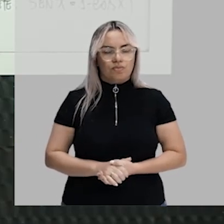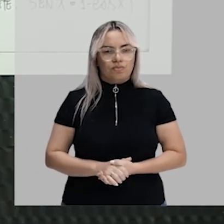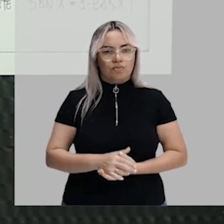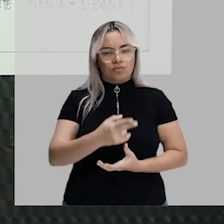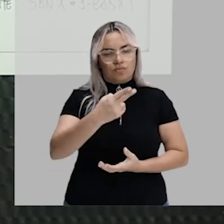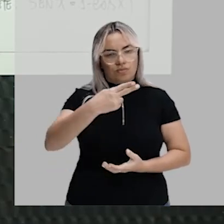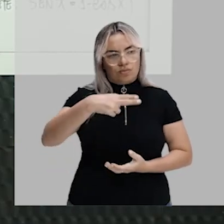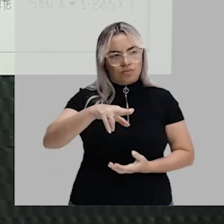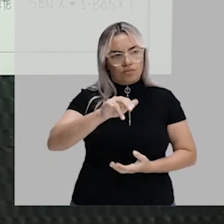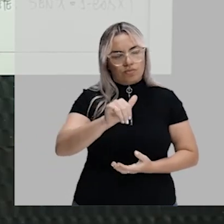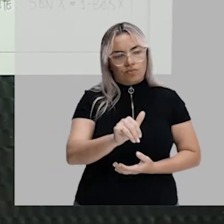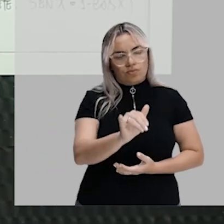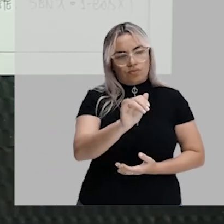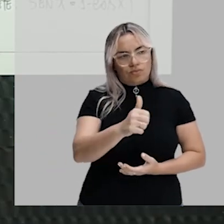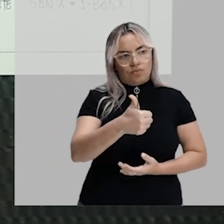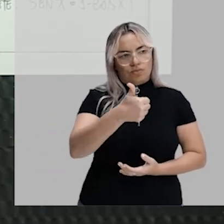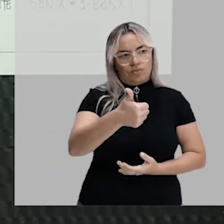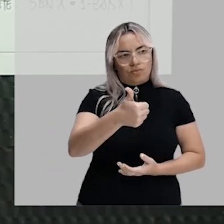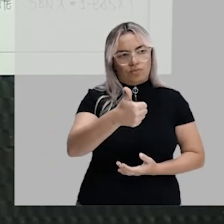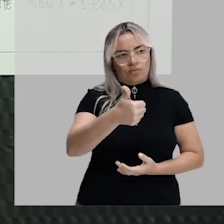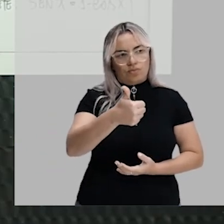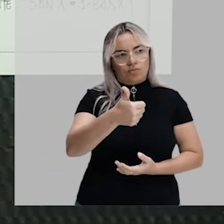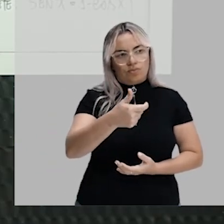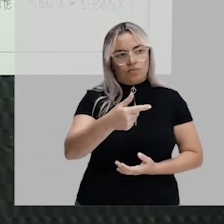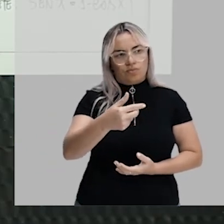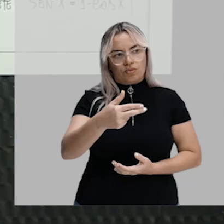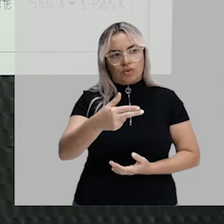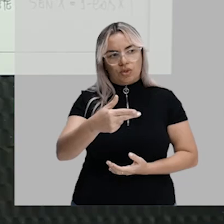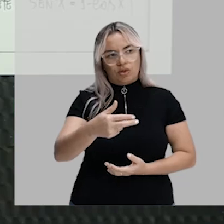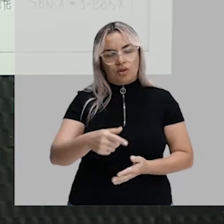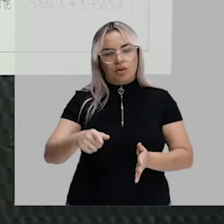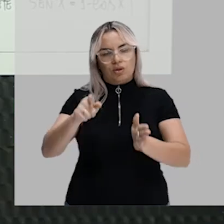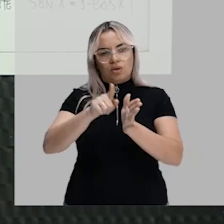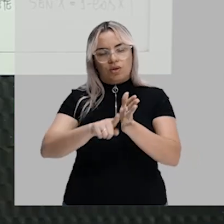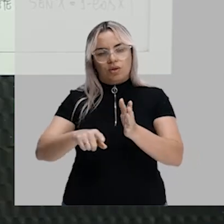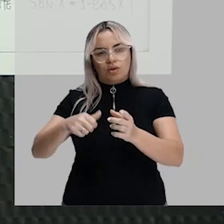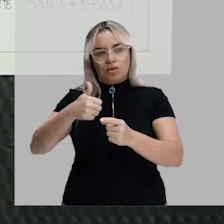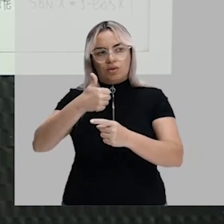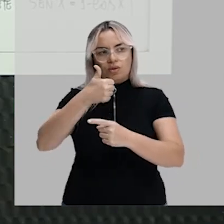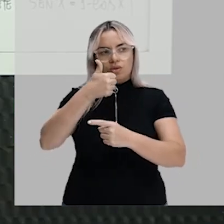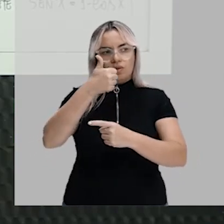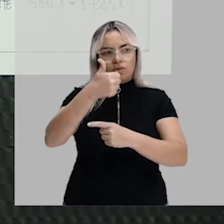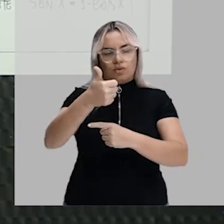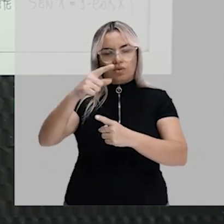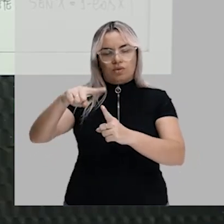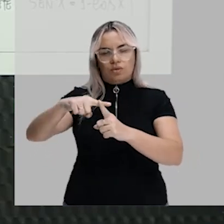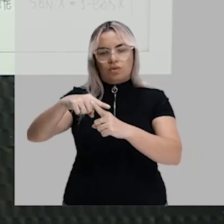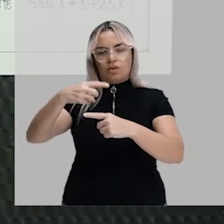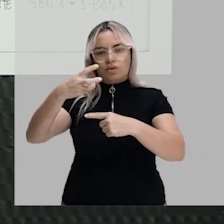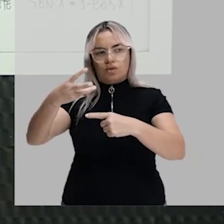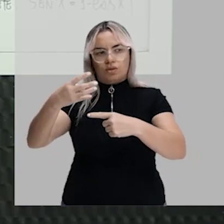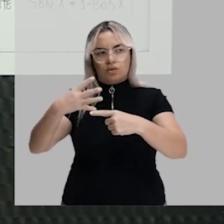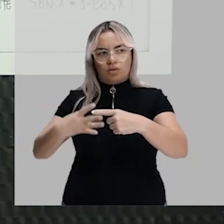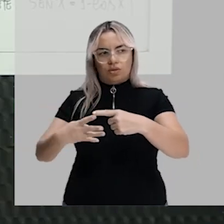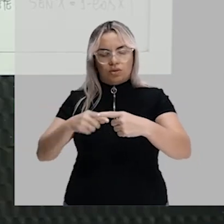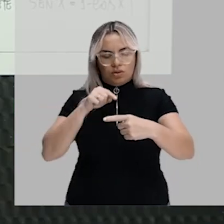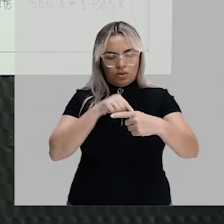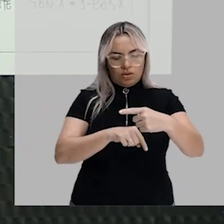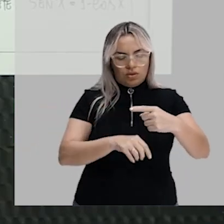y1 -1 + 3 so 4 e vai chamar de